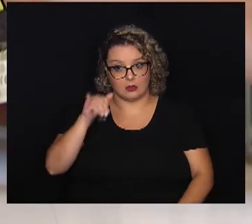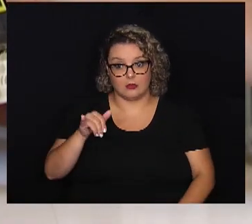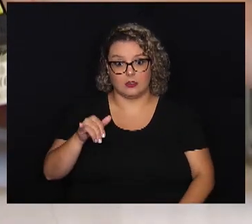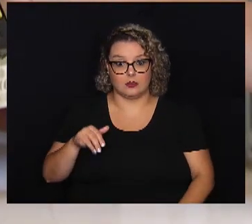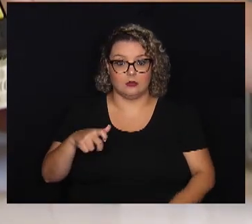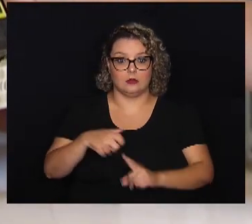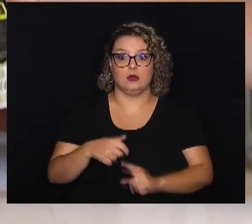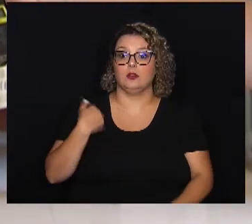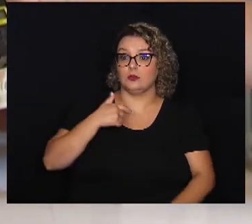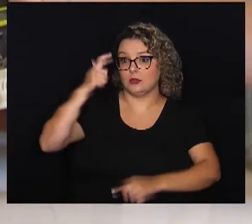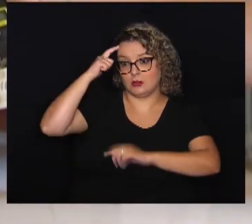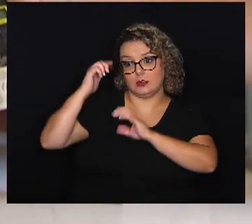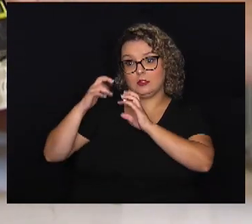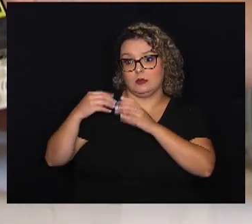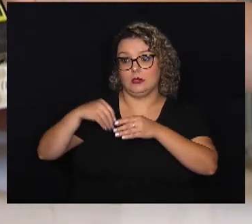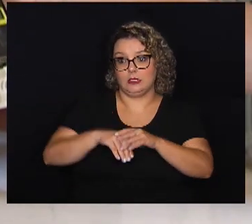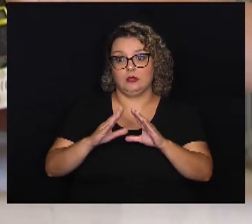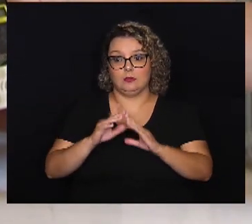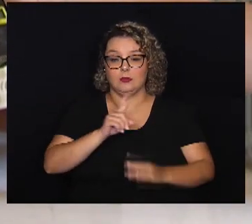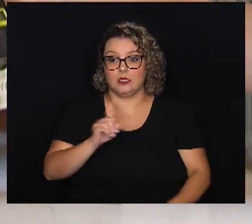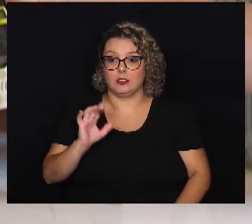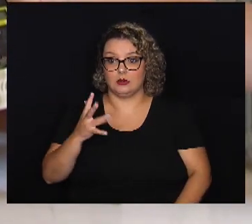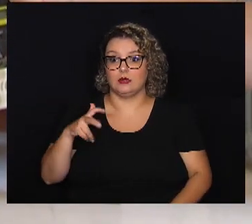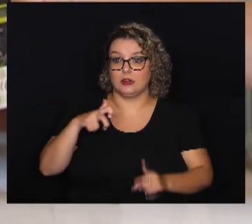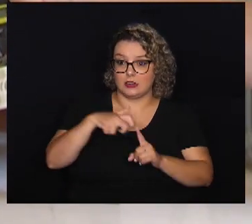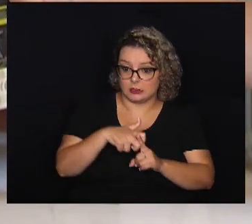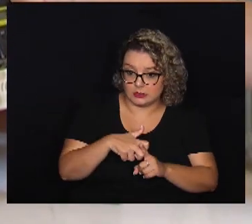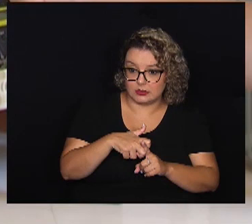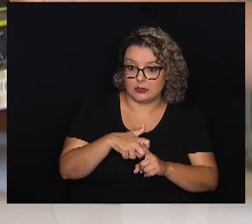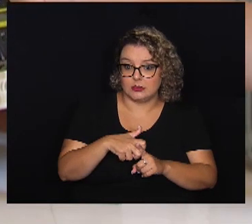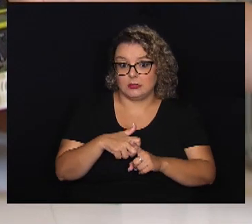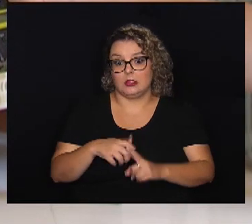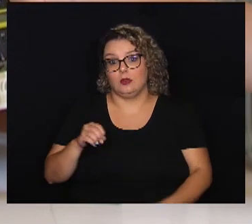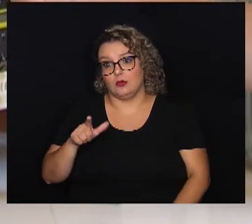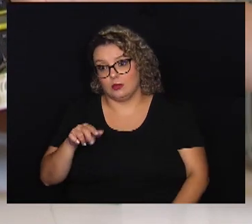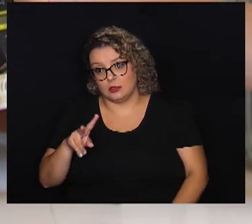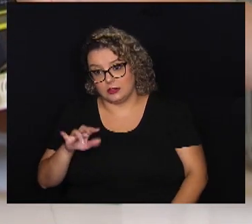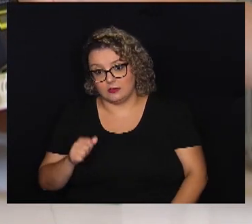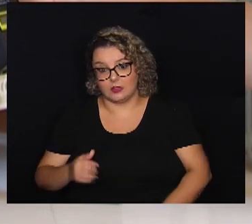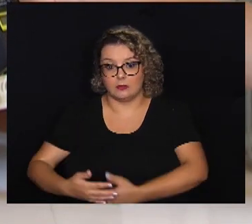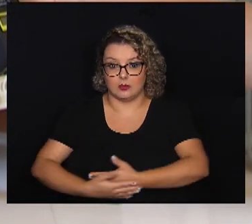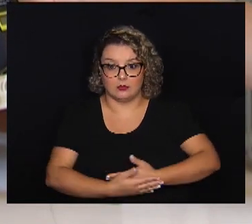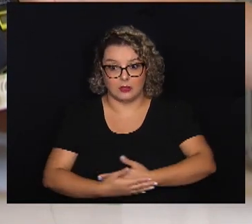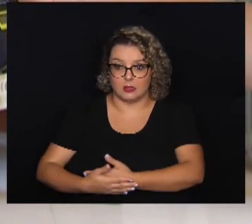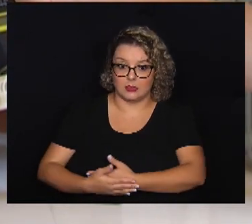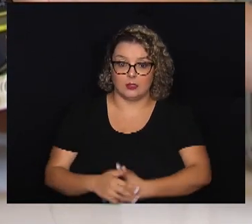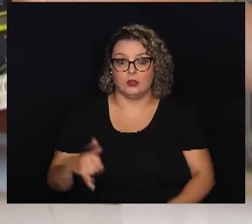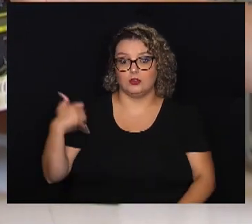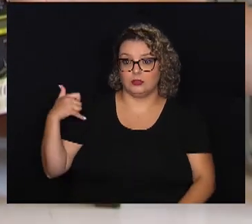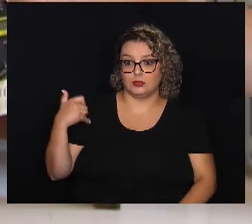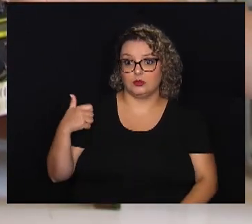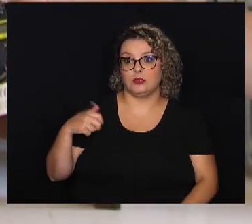pensou muito nos cuidados em casa para que não ocorressem acidentes, desde que a Olivia era um bebê e principalmente na fase em que ela começou